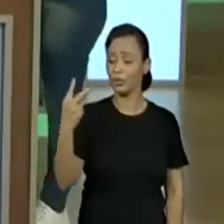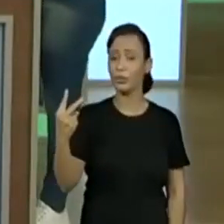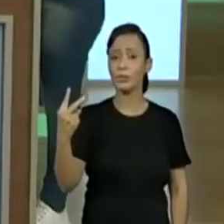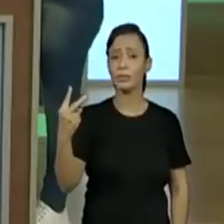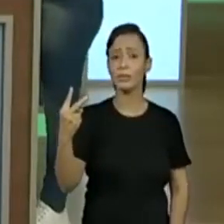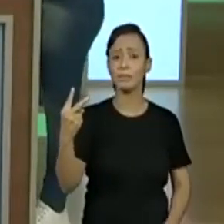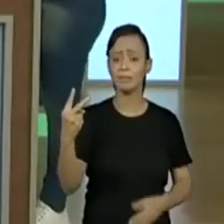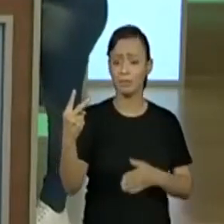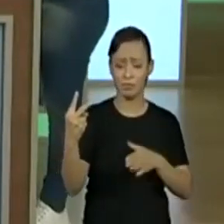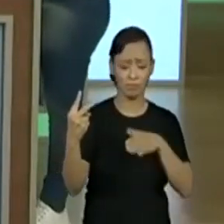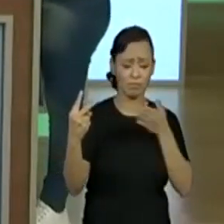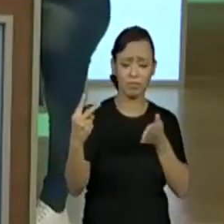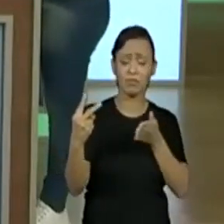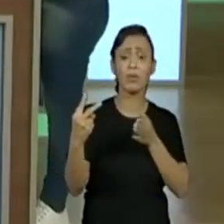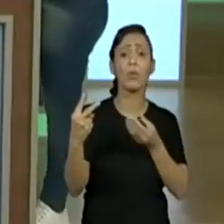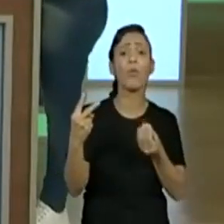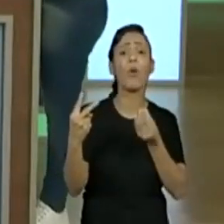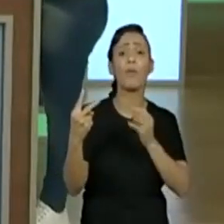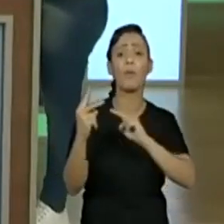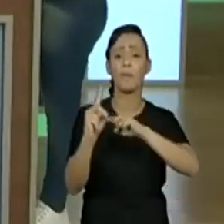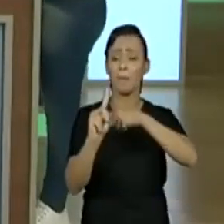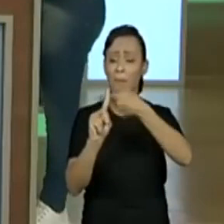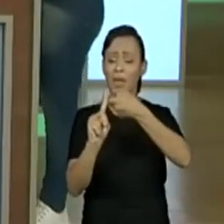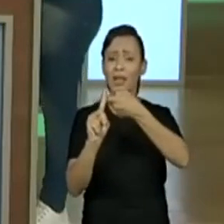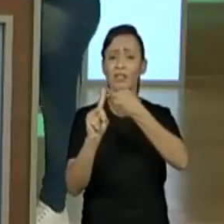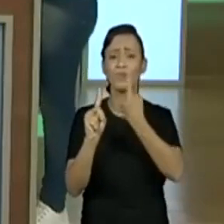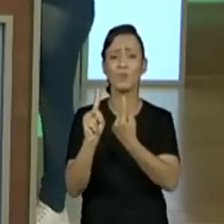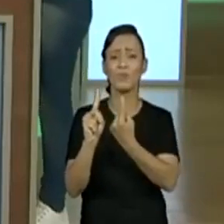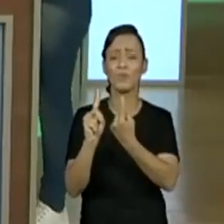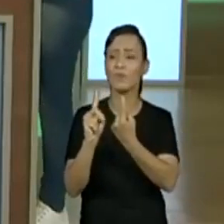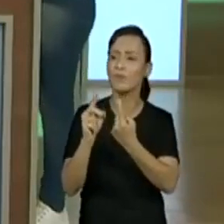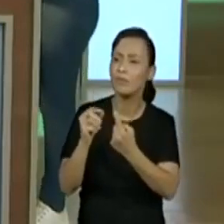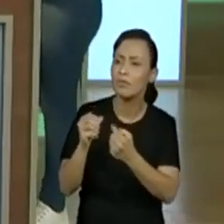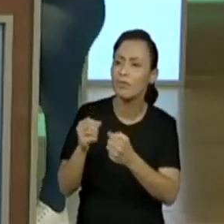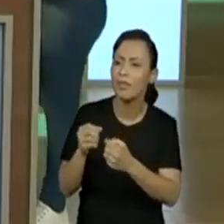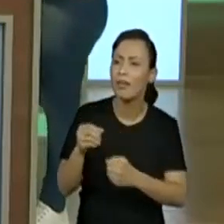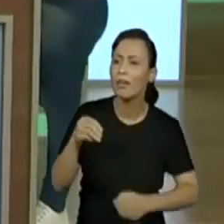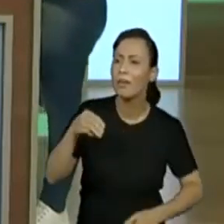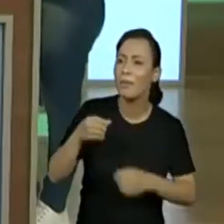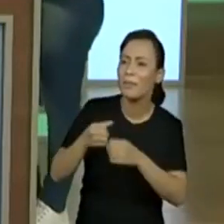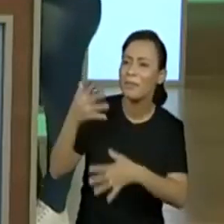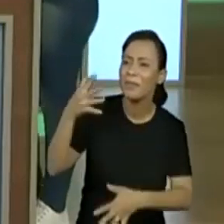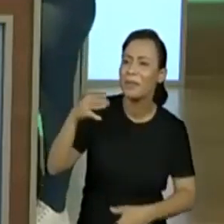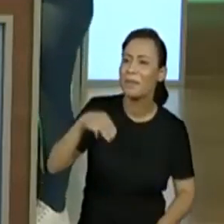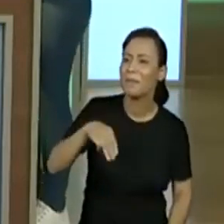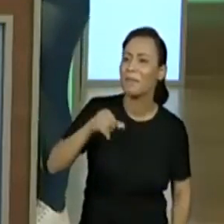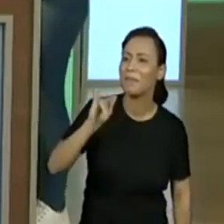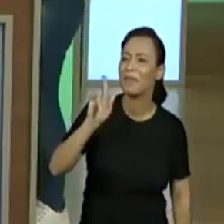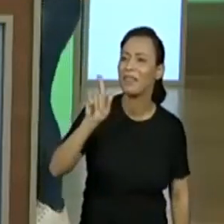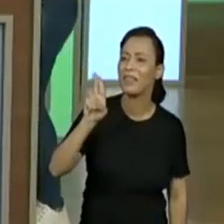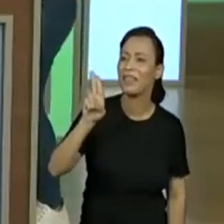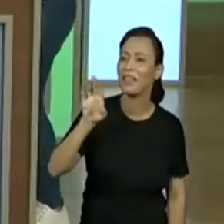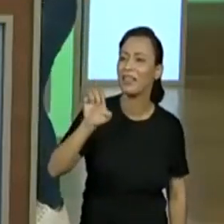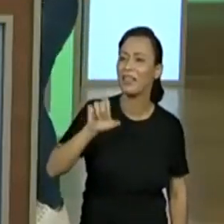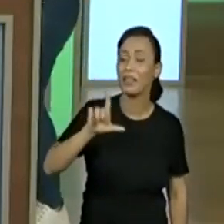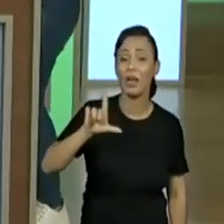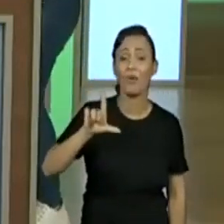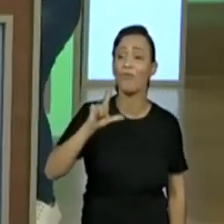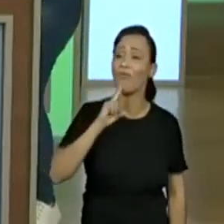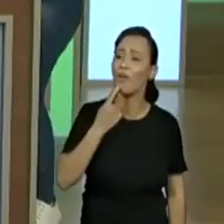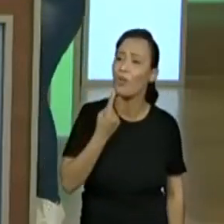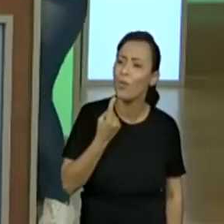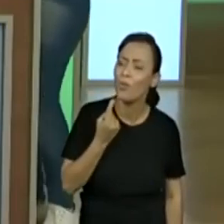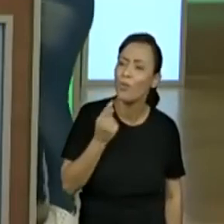próximo número, pessoal? Nos ajudem aí. De 1 em 1, o Miguel já colocou aí, o próximo é 23. O Miguel e o Guilherme